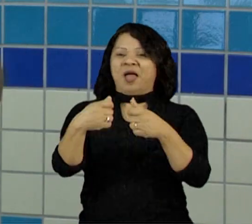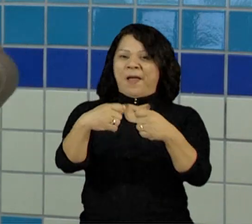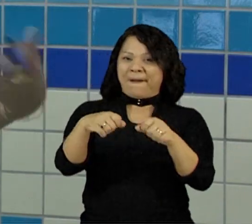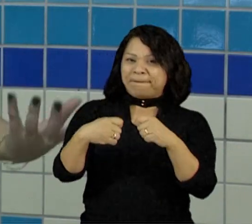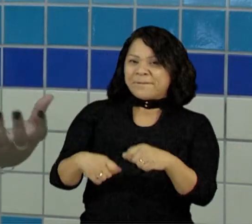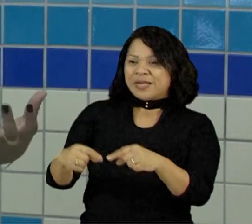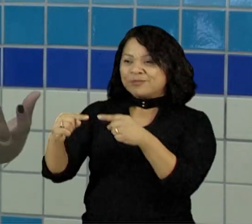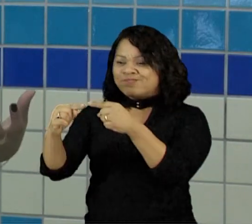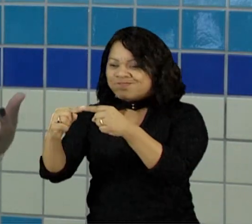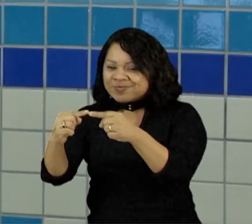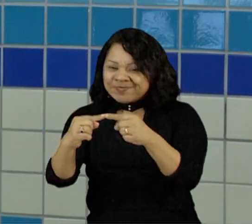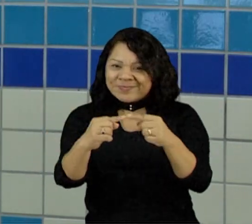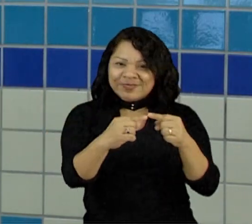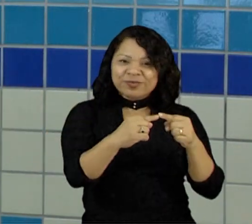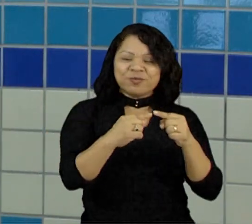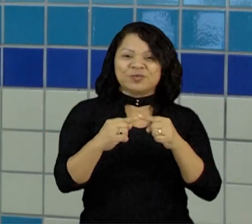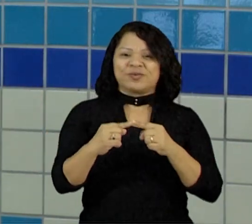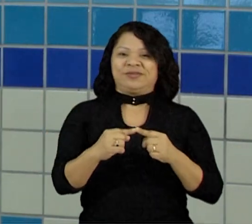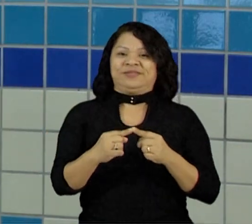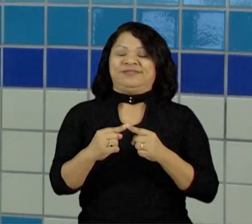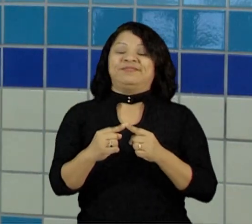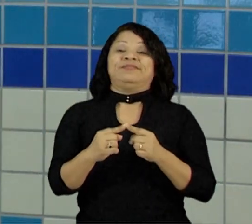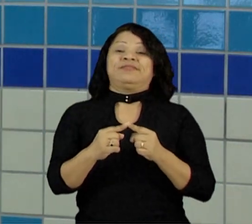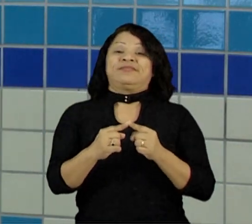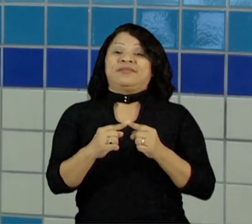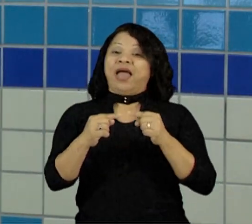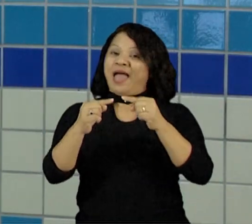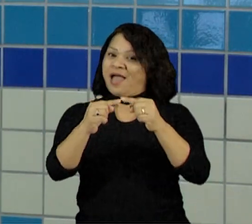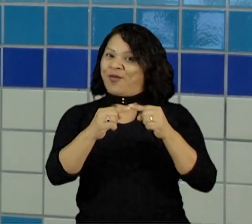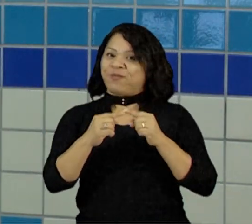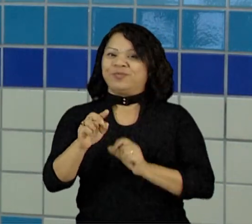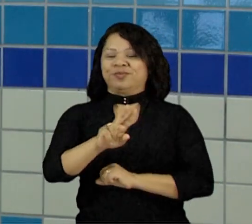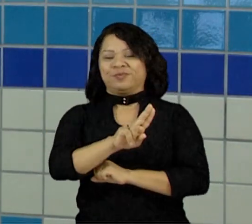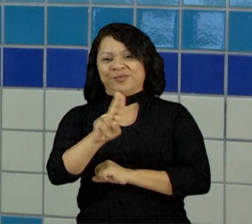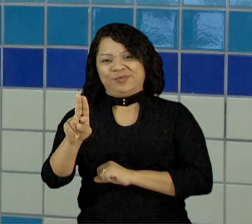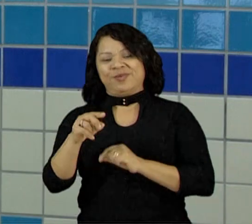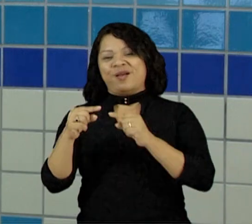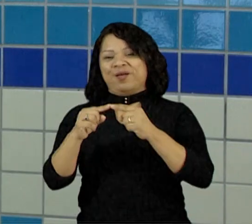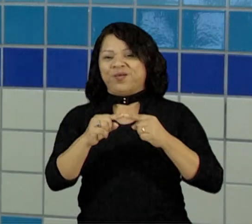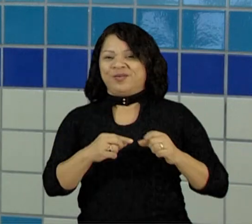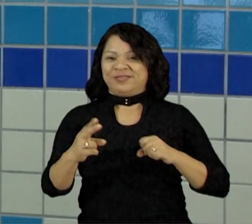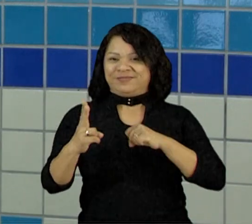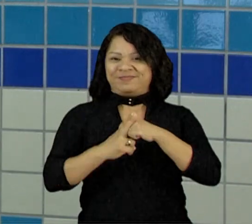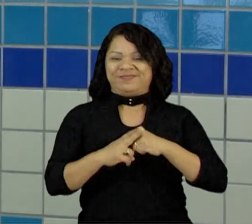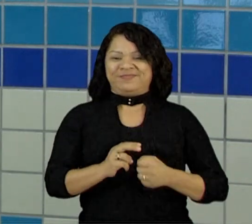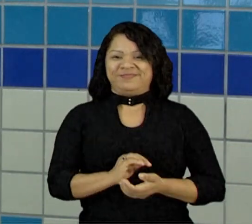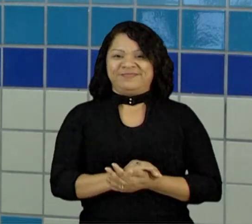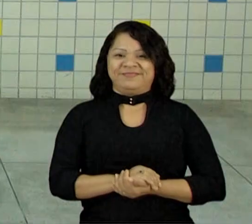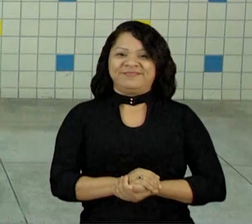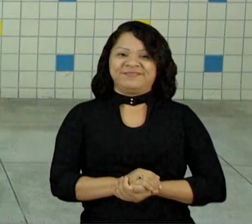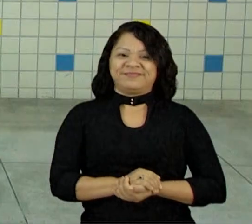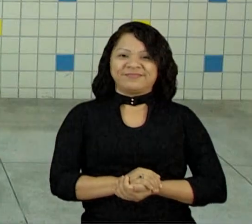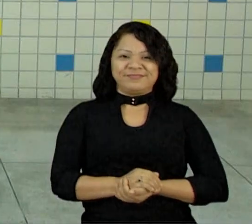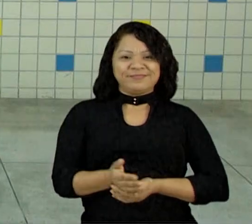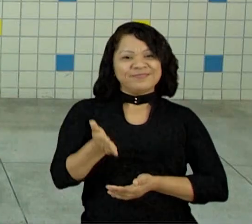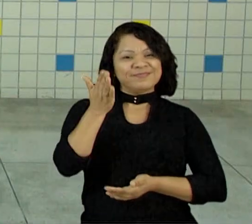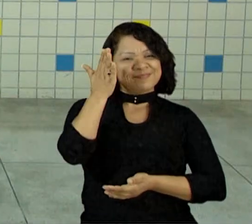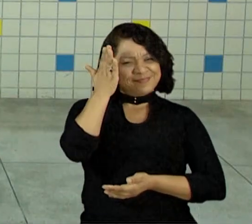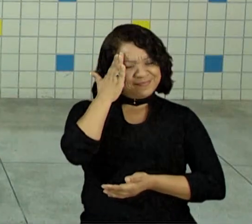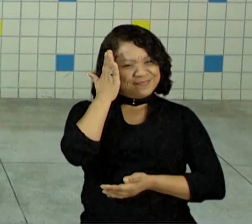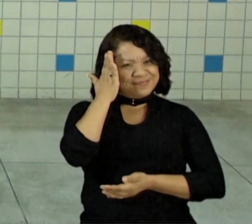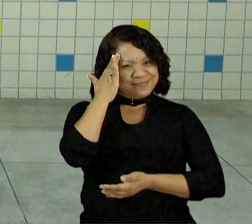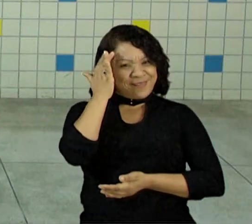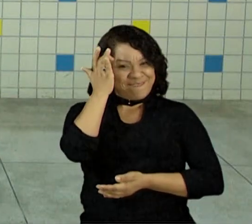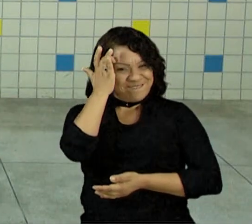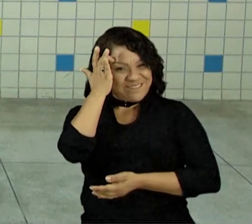de acordo. Isso é a concordância nominal e a concordância verbal. Compreendido?